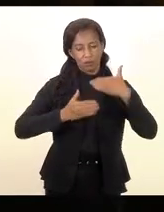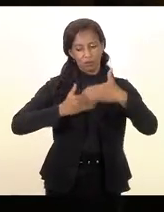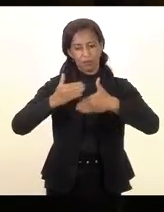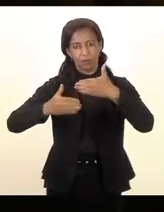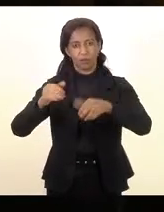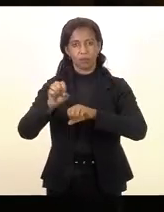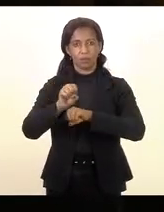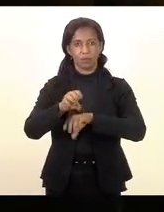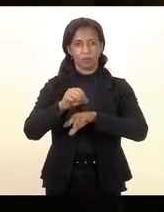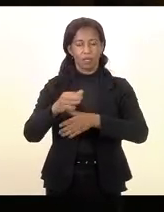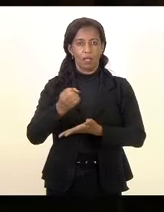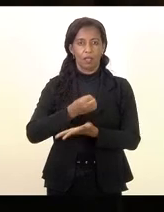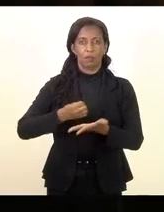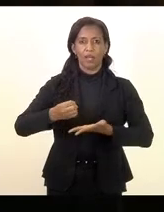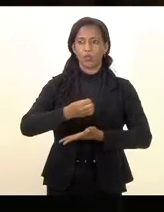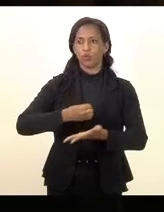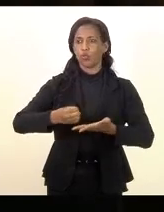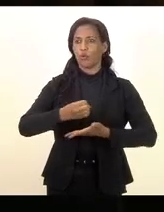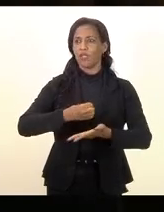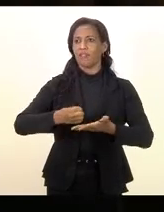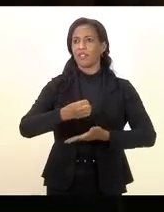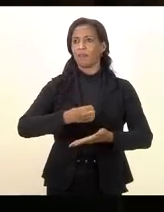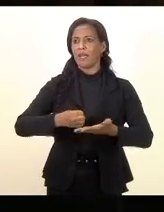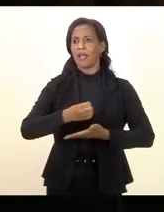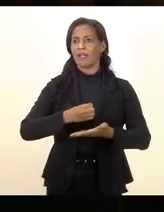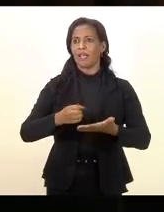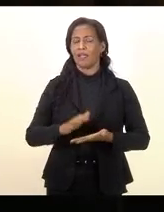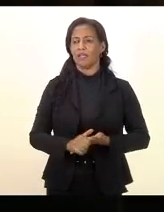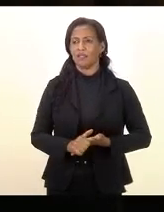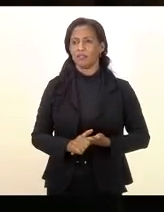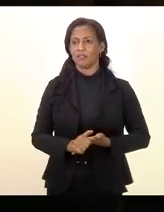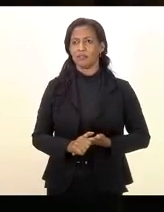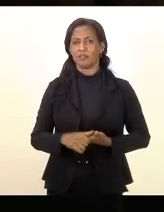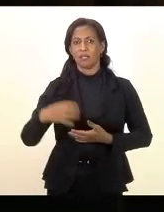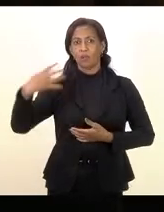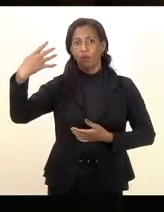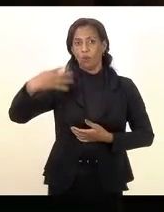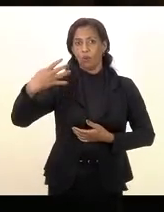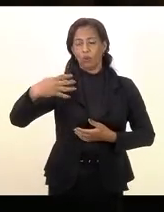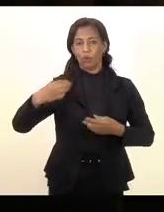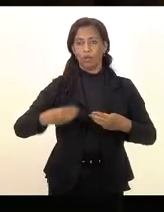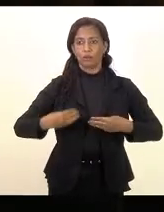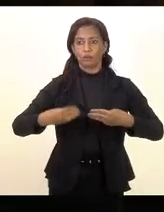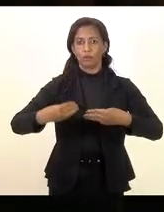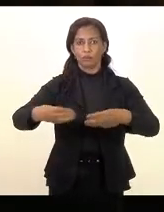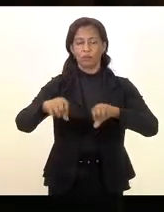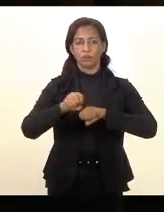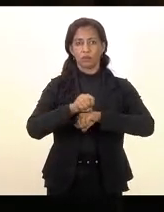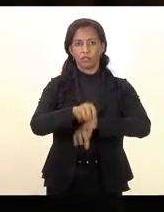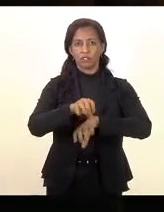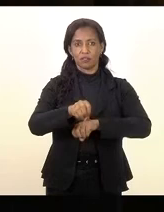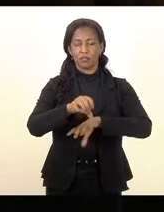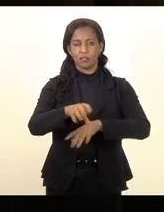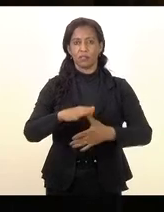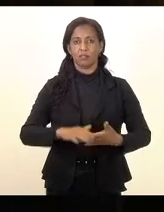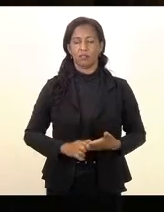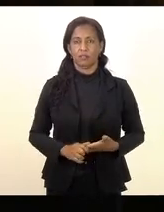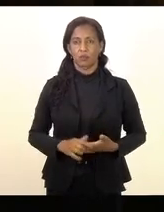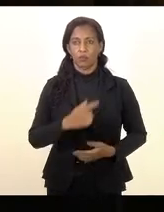educação básica então realmente é o quarto ministro da educação do governo